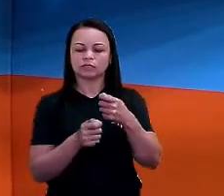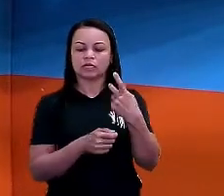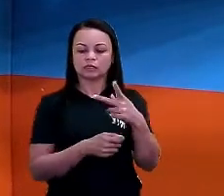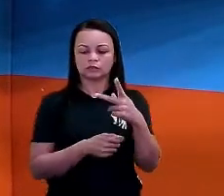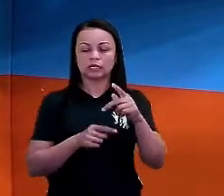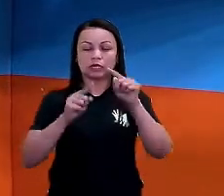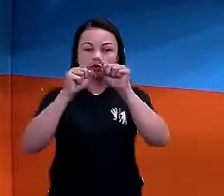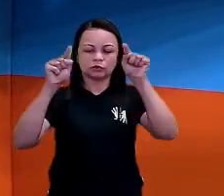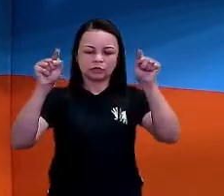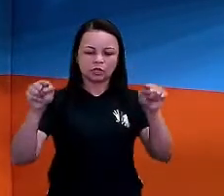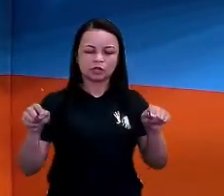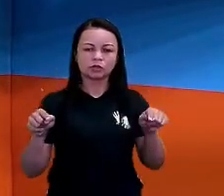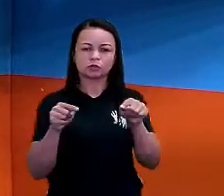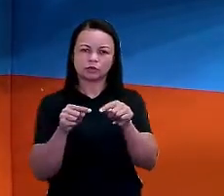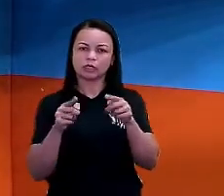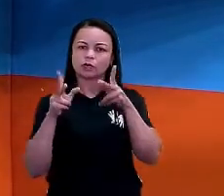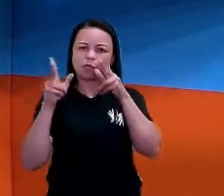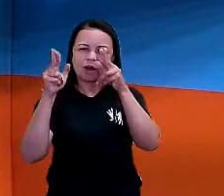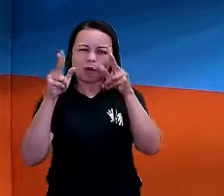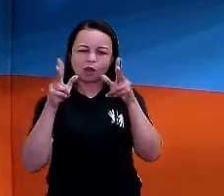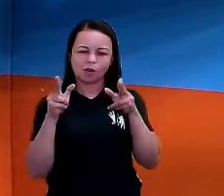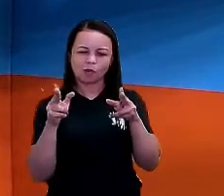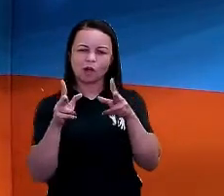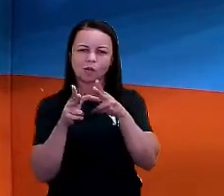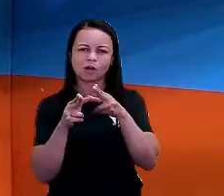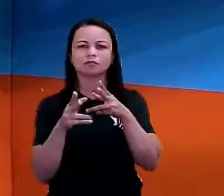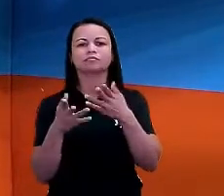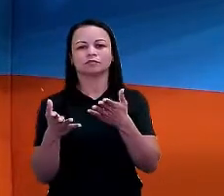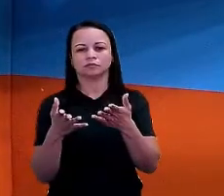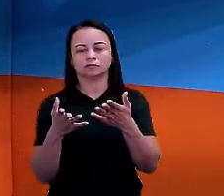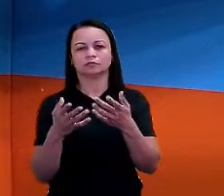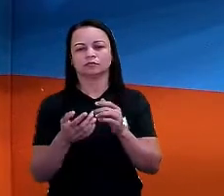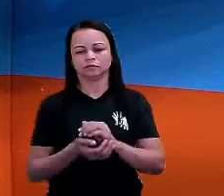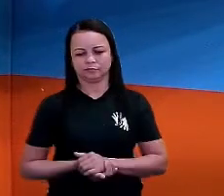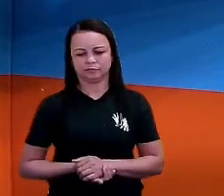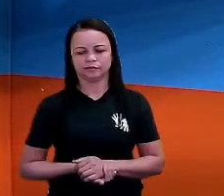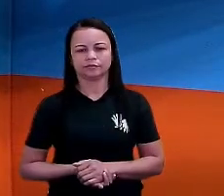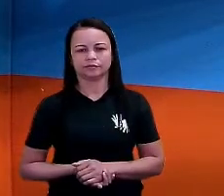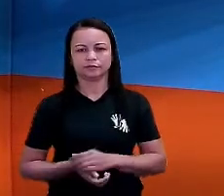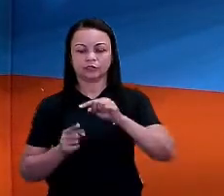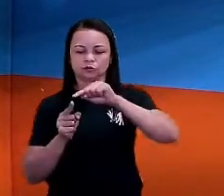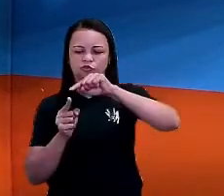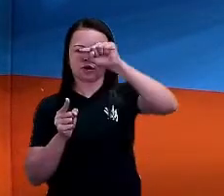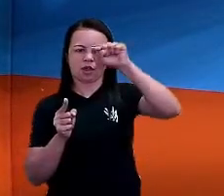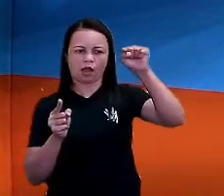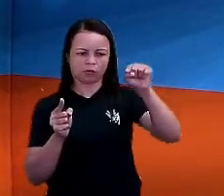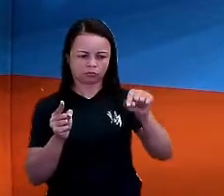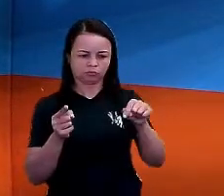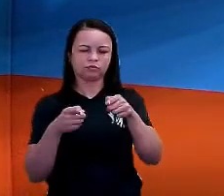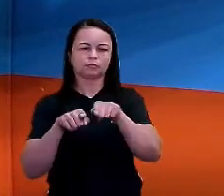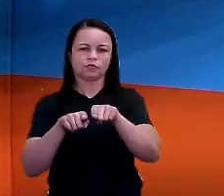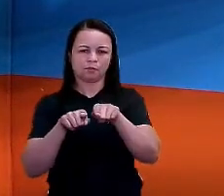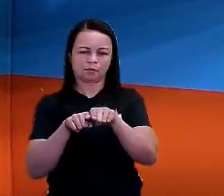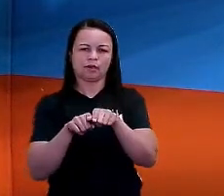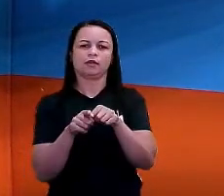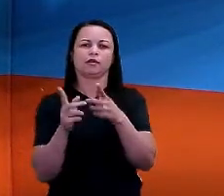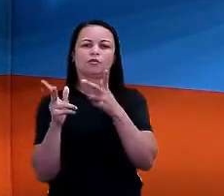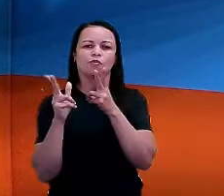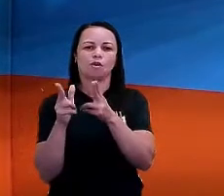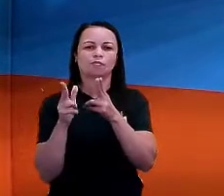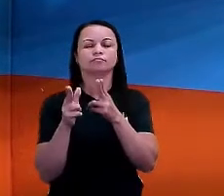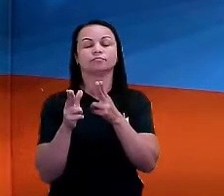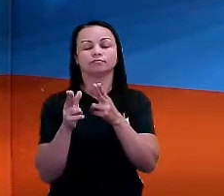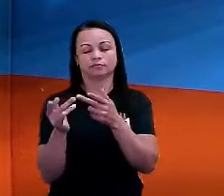ângulos tendo a mesma medida e os lados também a mesma medida, tá? Então, para que o polígono